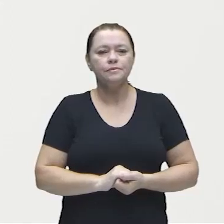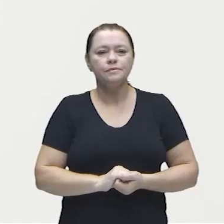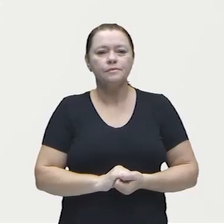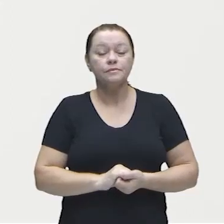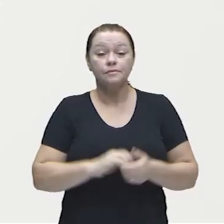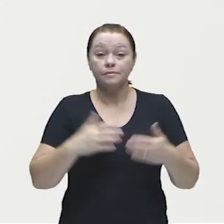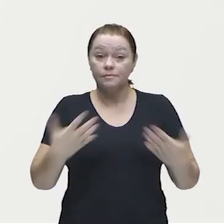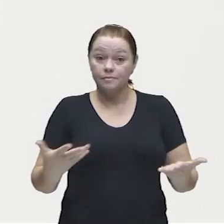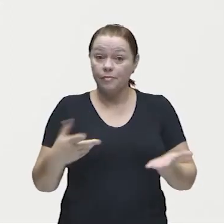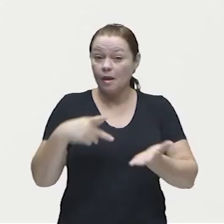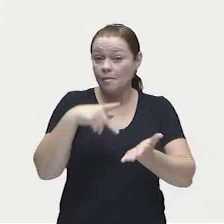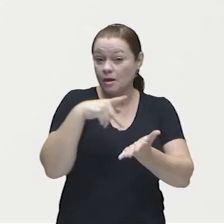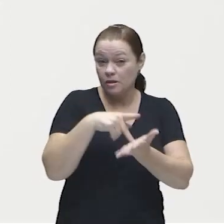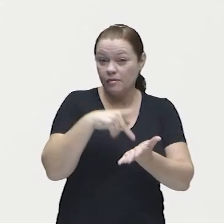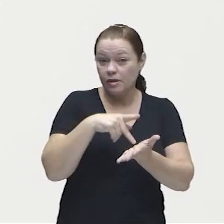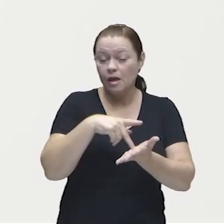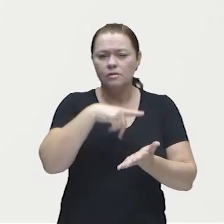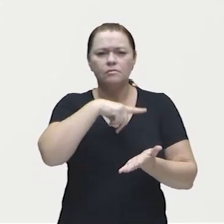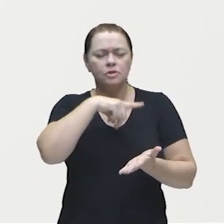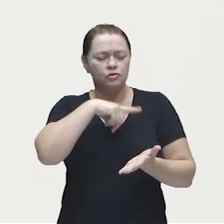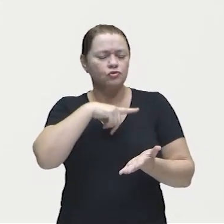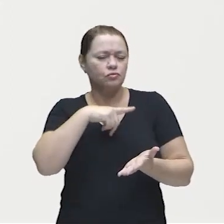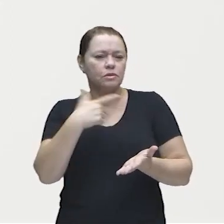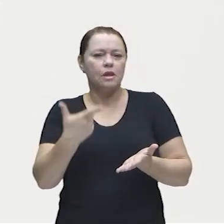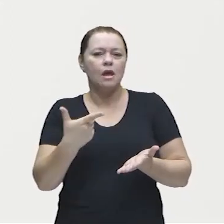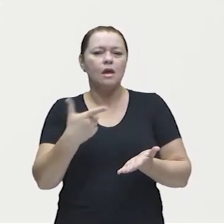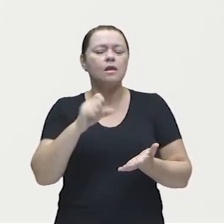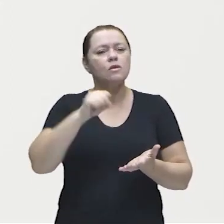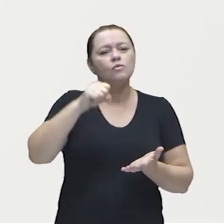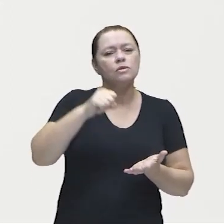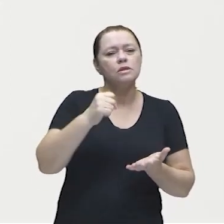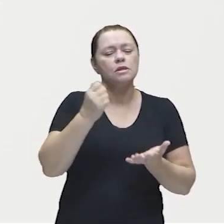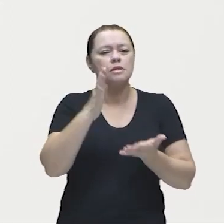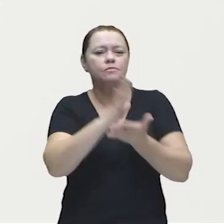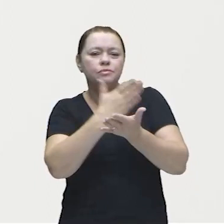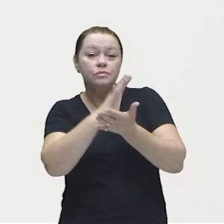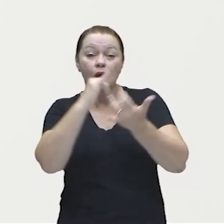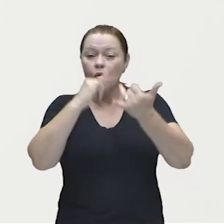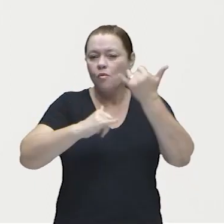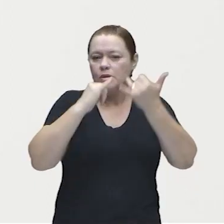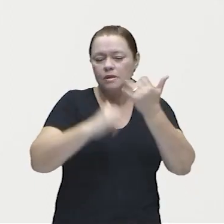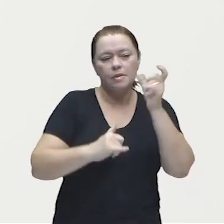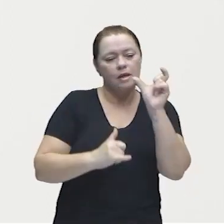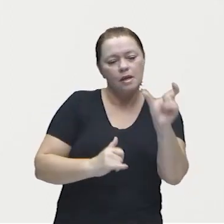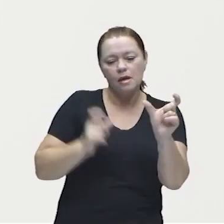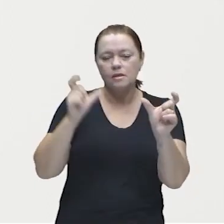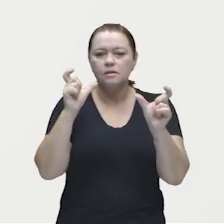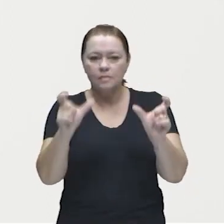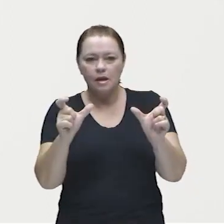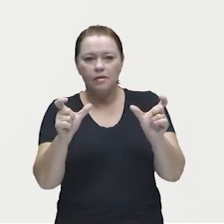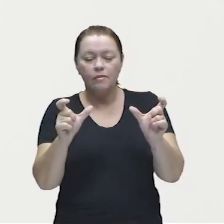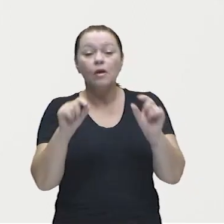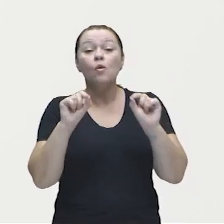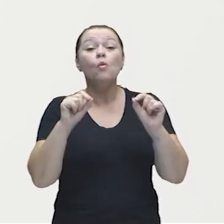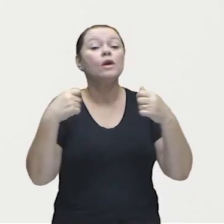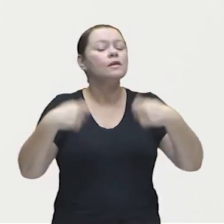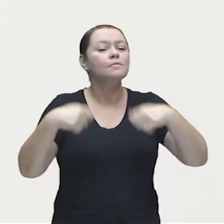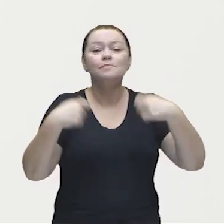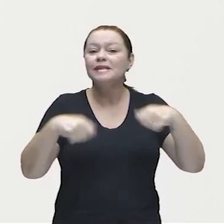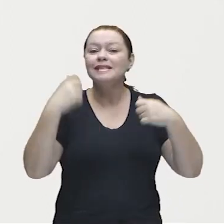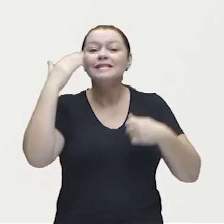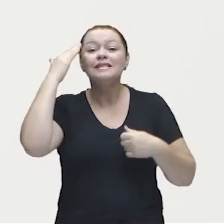Mas, na verdade, mesmo que existam, sim, algumas semelhanças entre as palavras, o que devemos saber é que